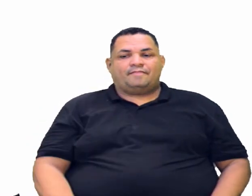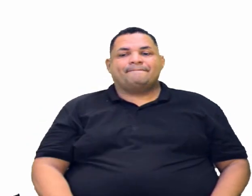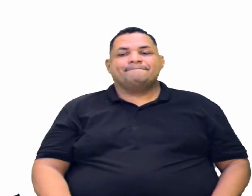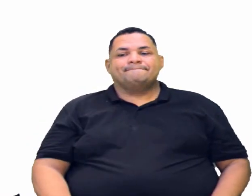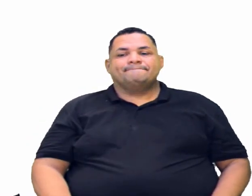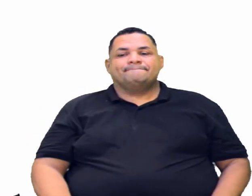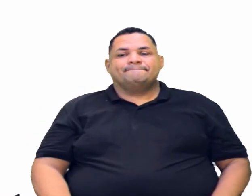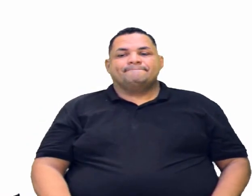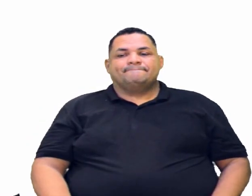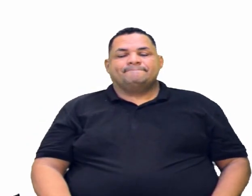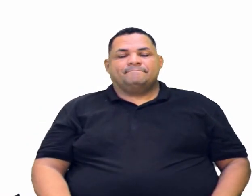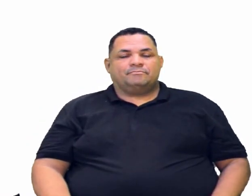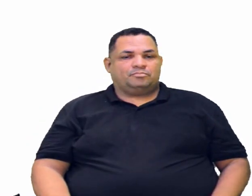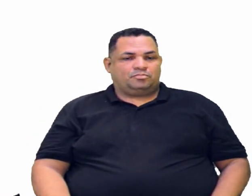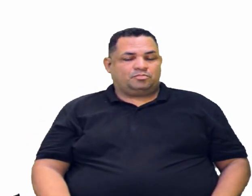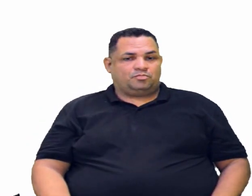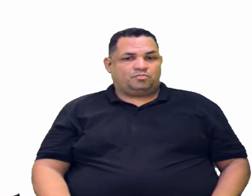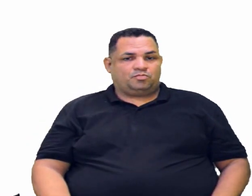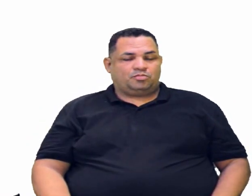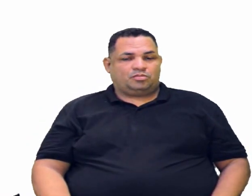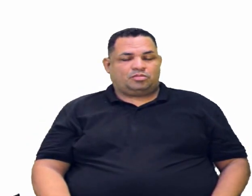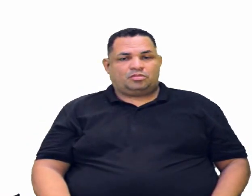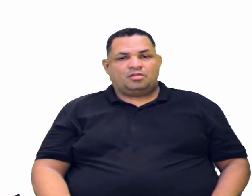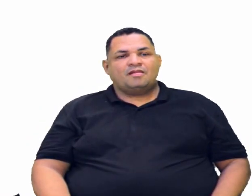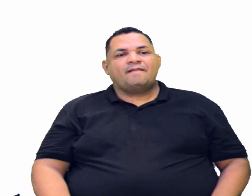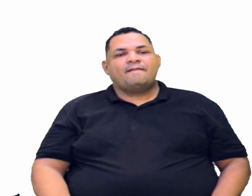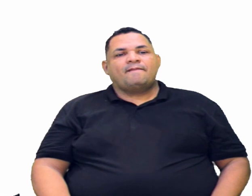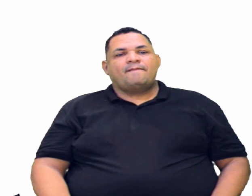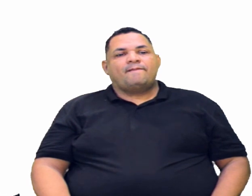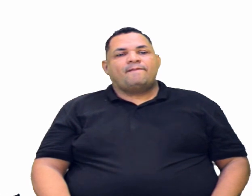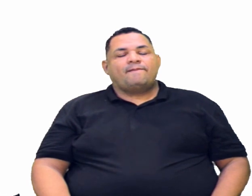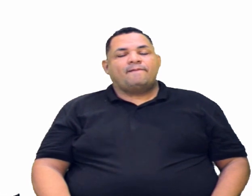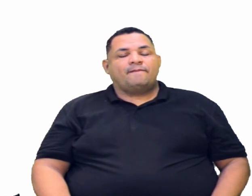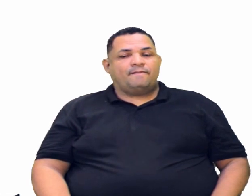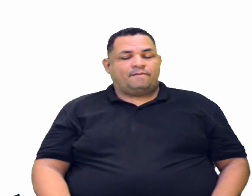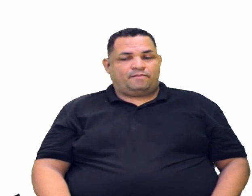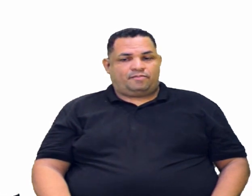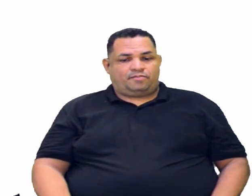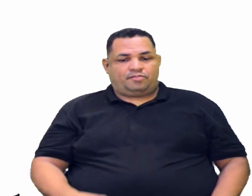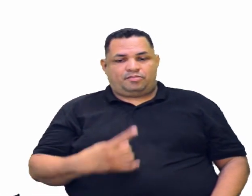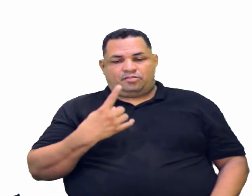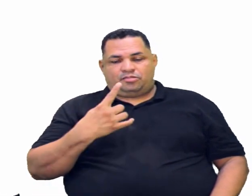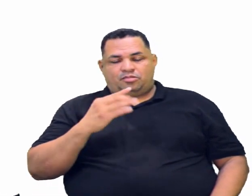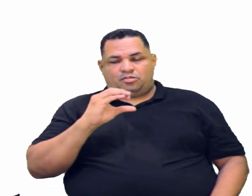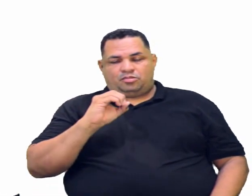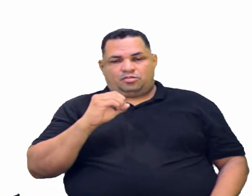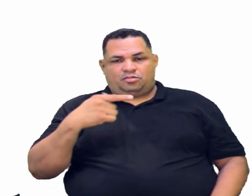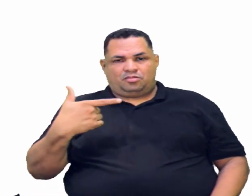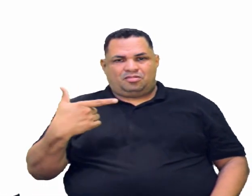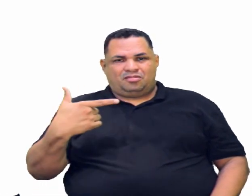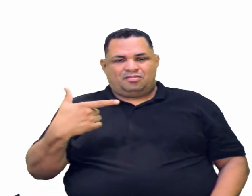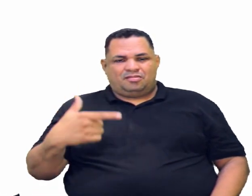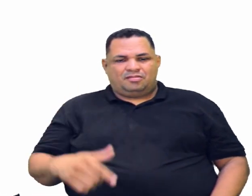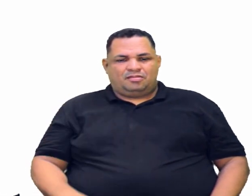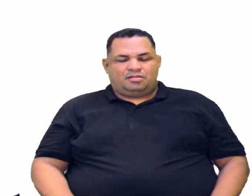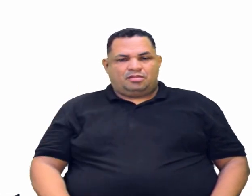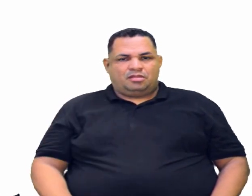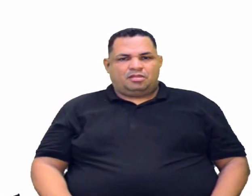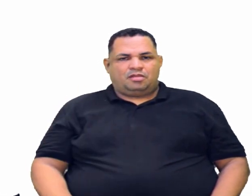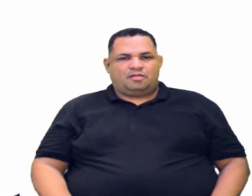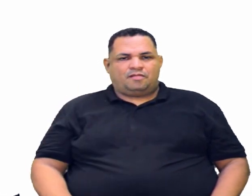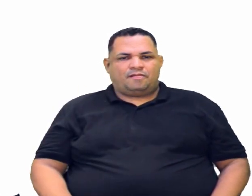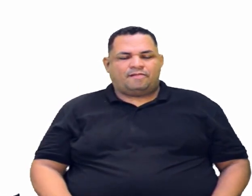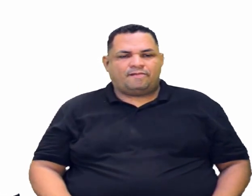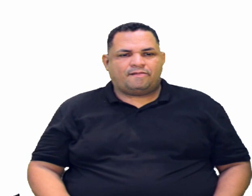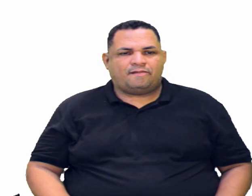nessa situação? Quando isso acontece, nós tivemos lá um oxigênio retirando esse hidrogênio e